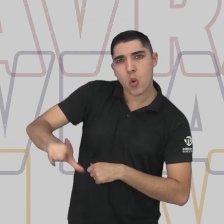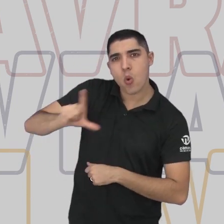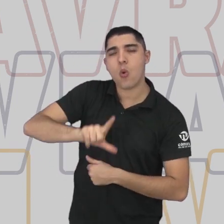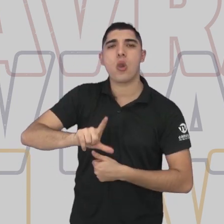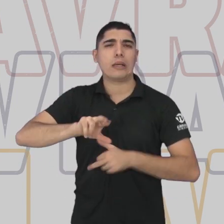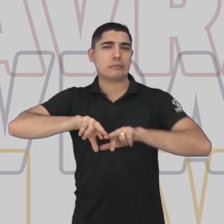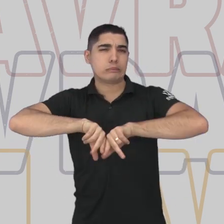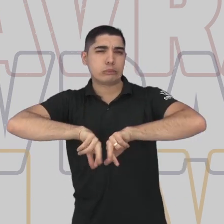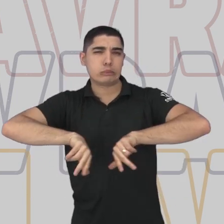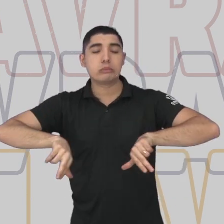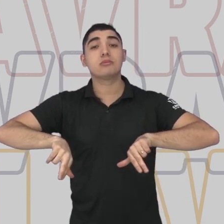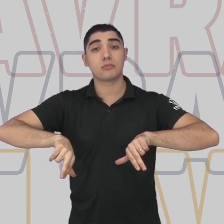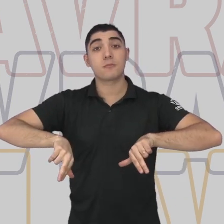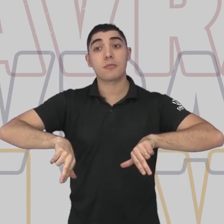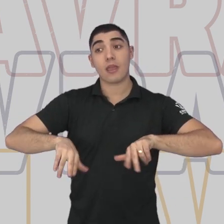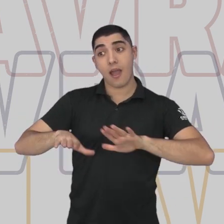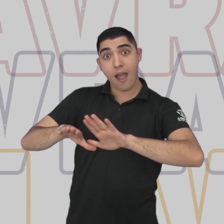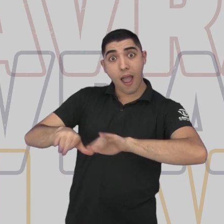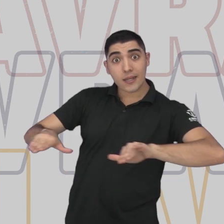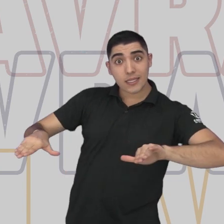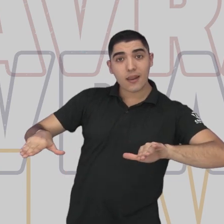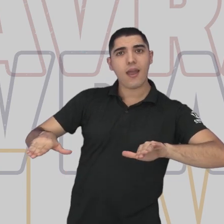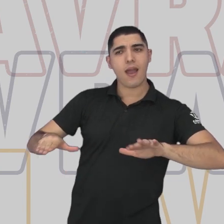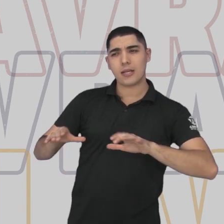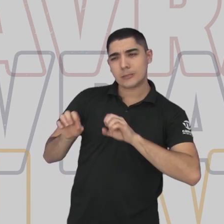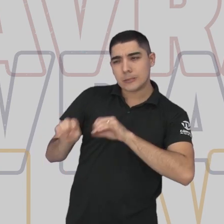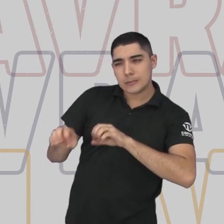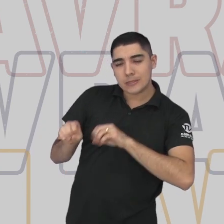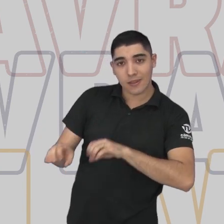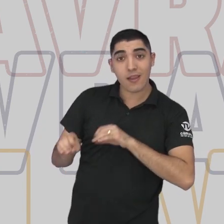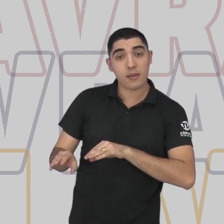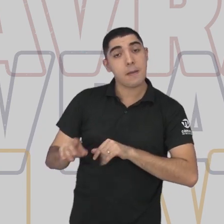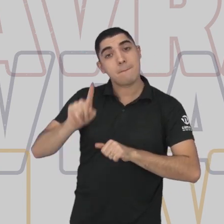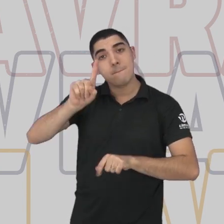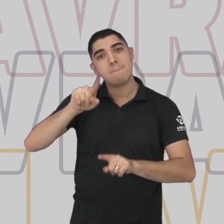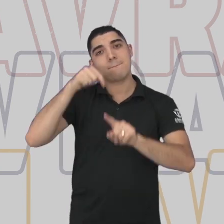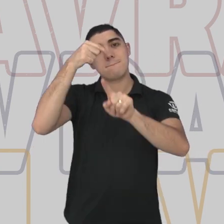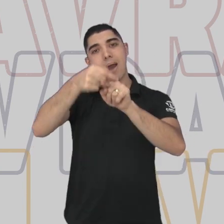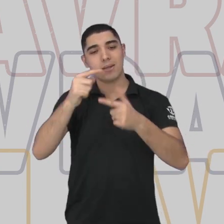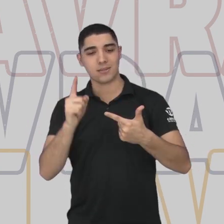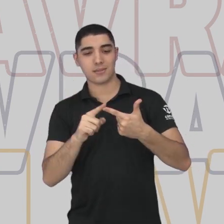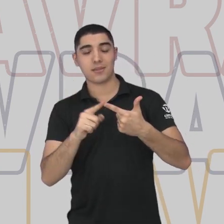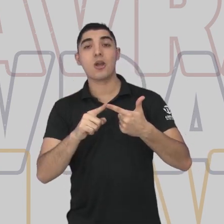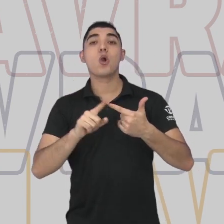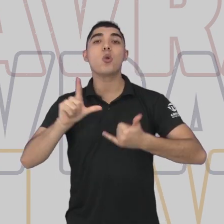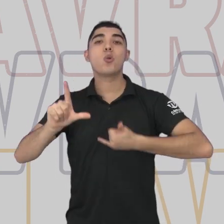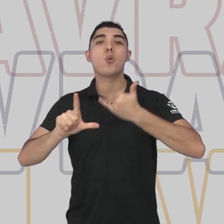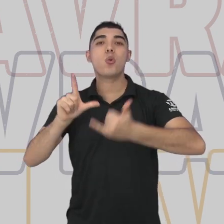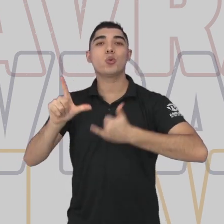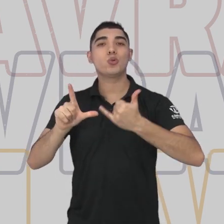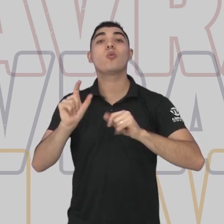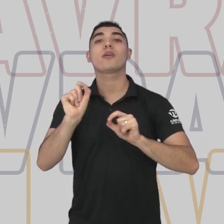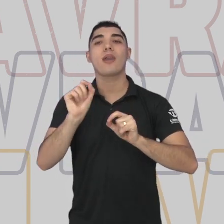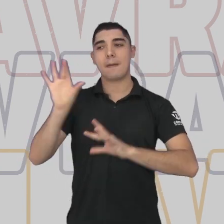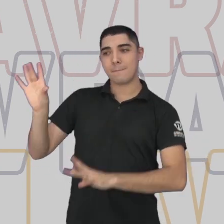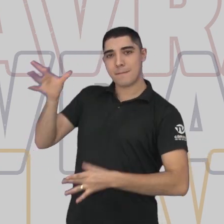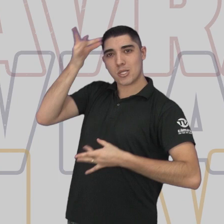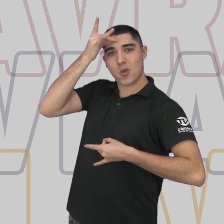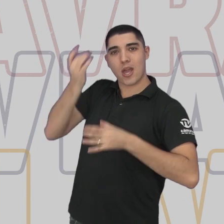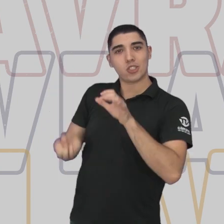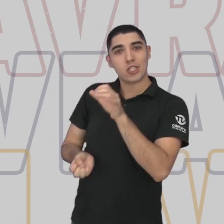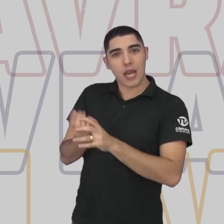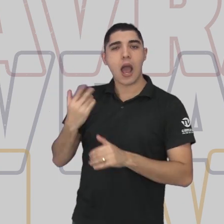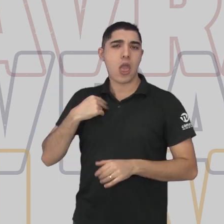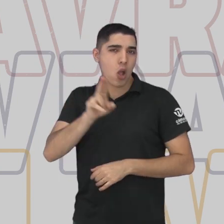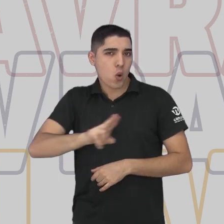sobre literatura para as crianças e também trazer essa parte lúdica, que é criar os personagens. Então, eu